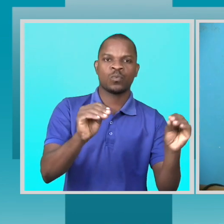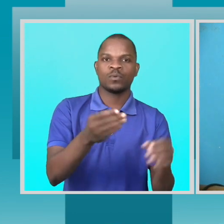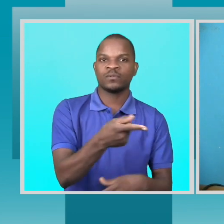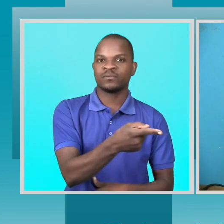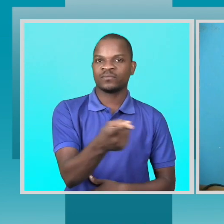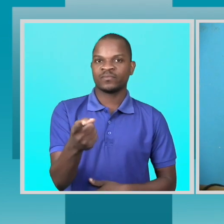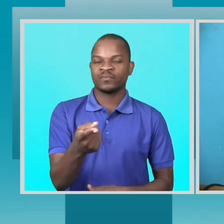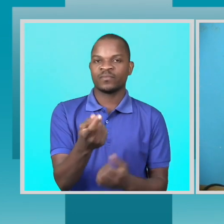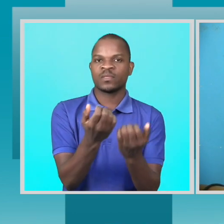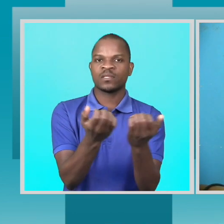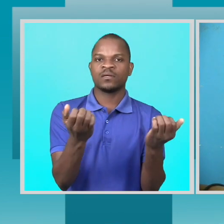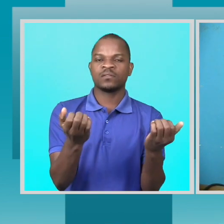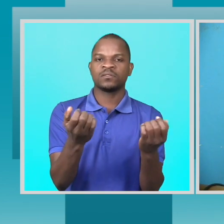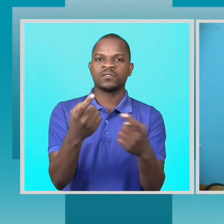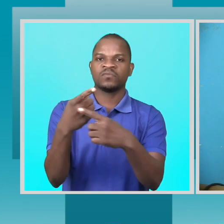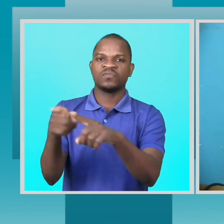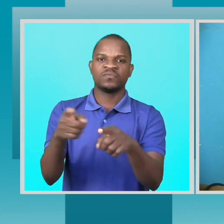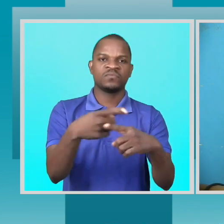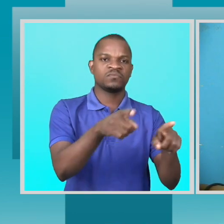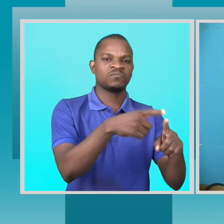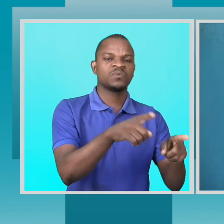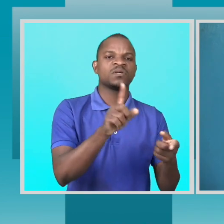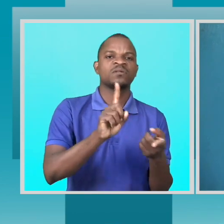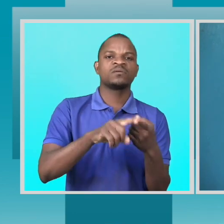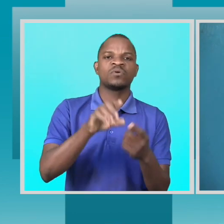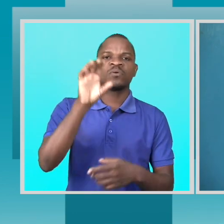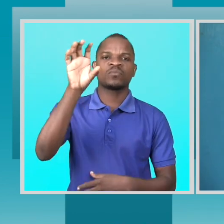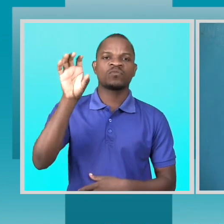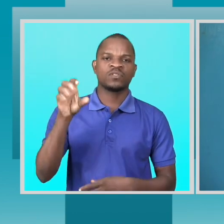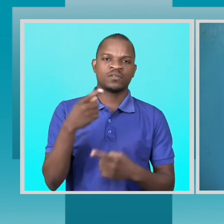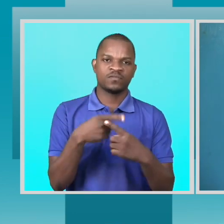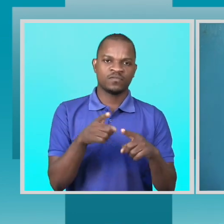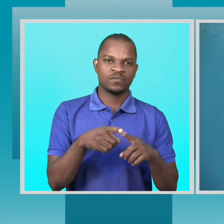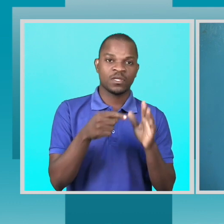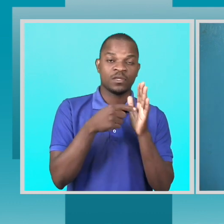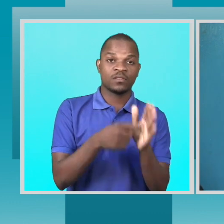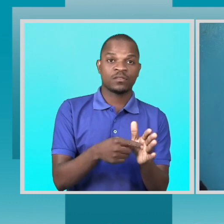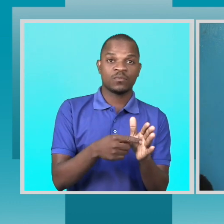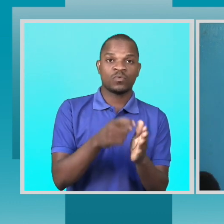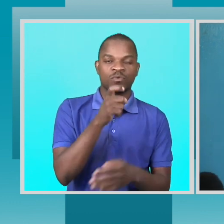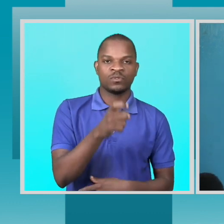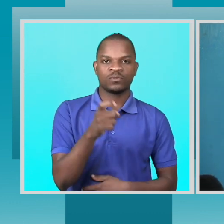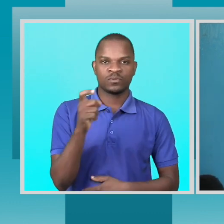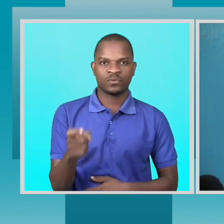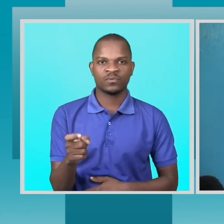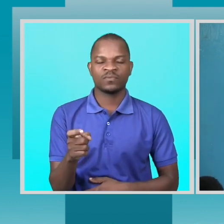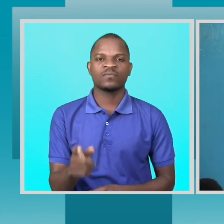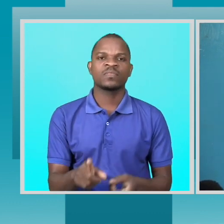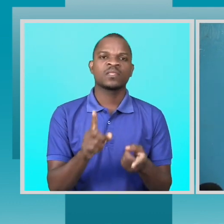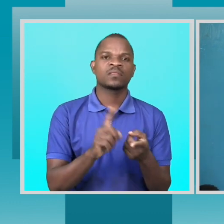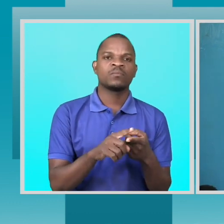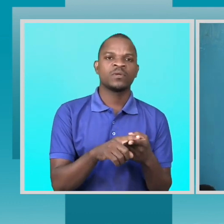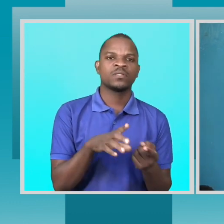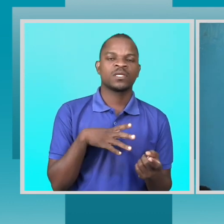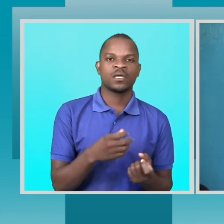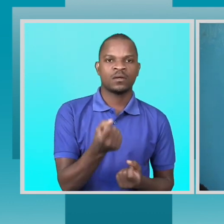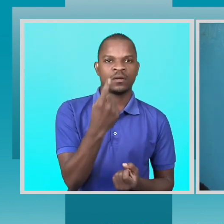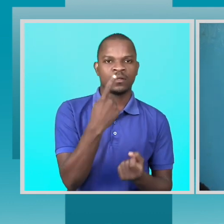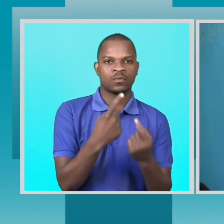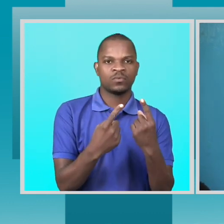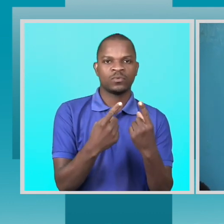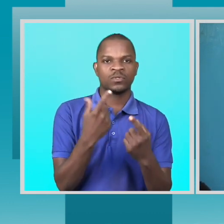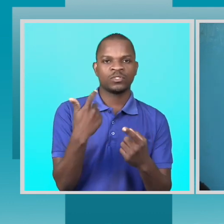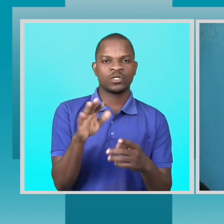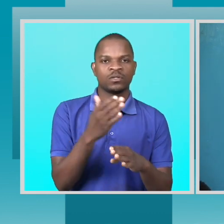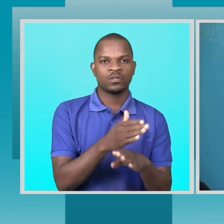São crianças de várias ordens, vêm de várias províncias. Falar de Gaza, por exemplo. Algumas já tinham começado,